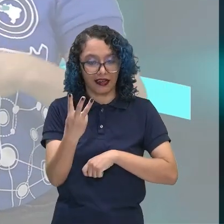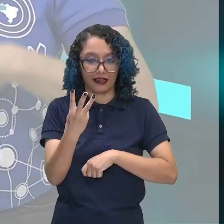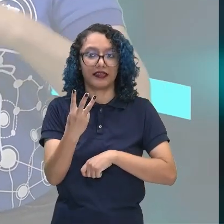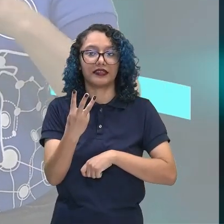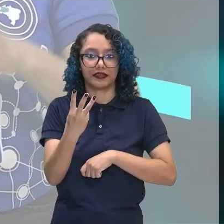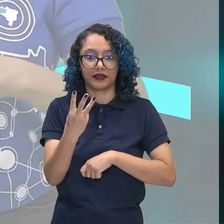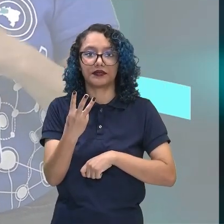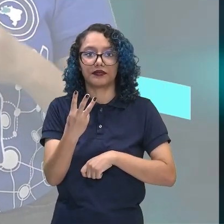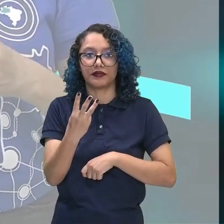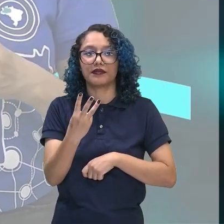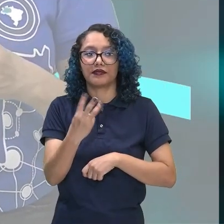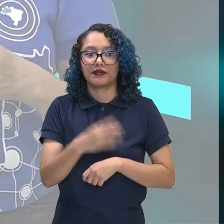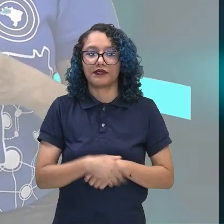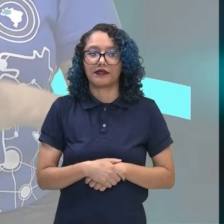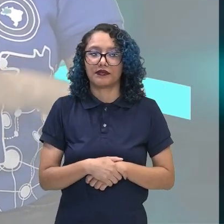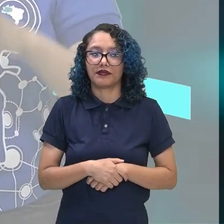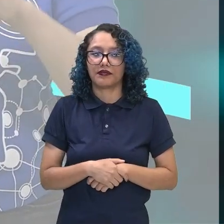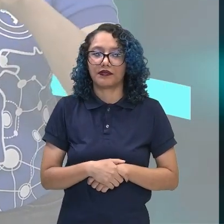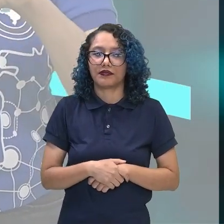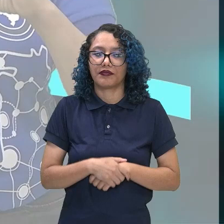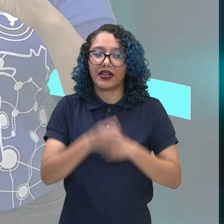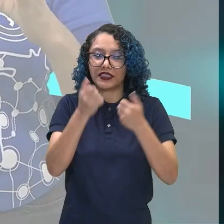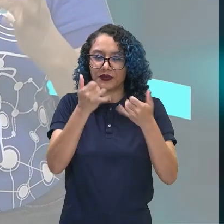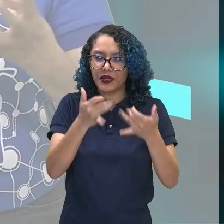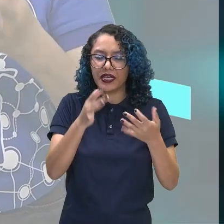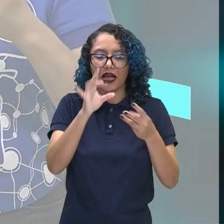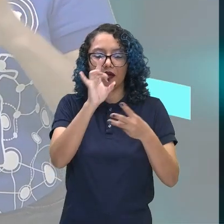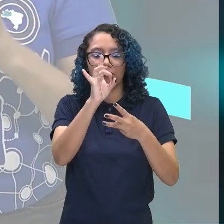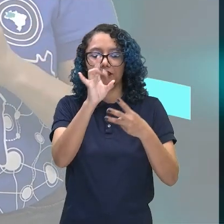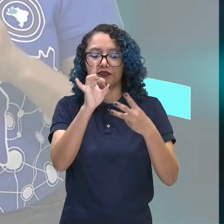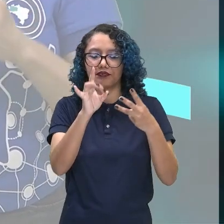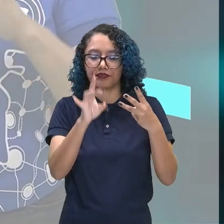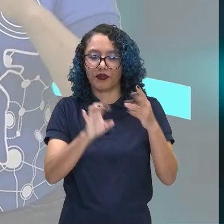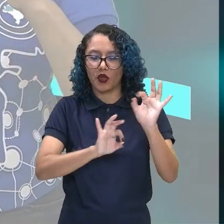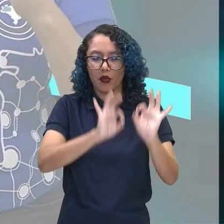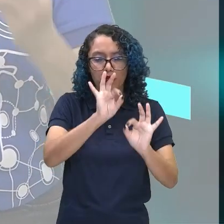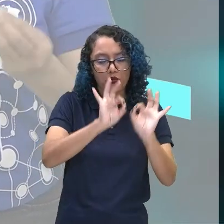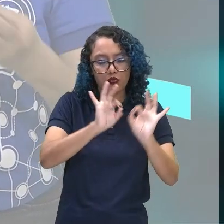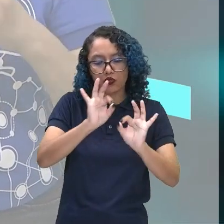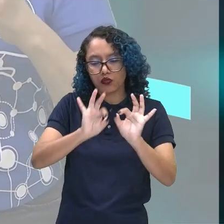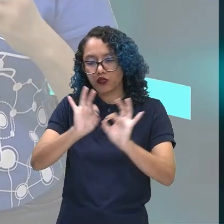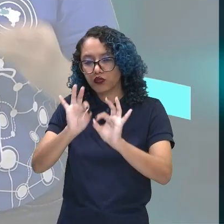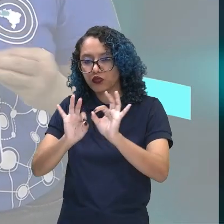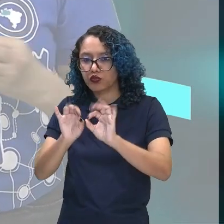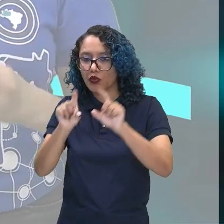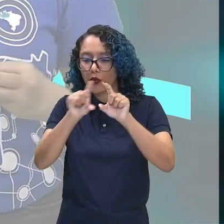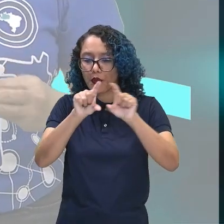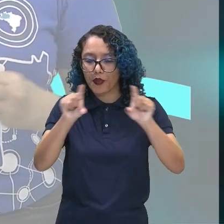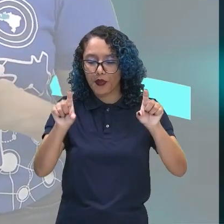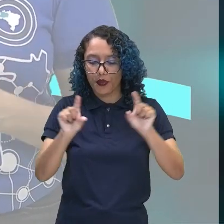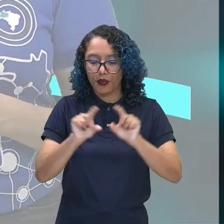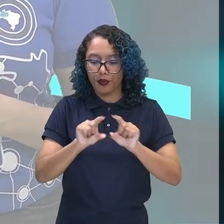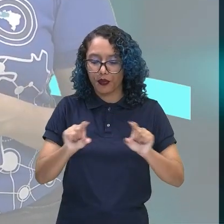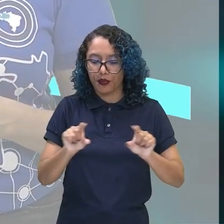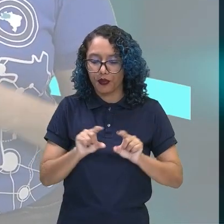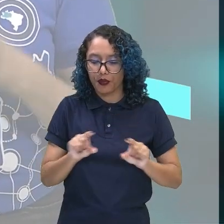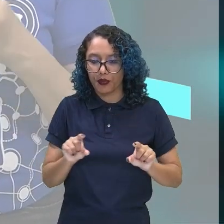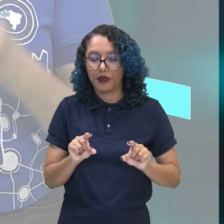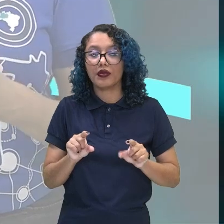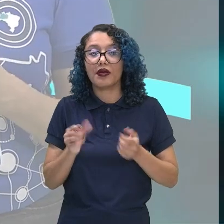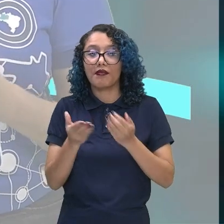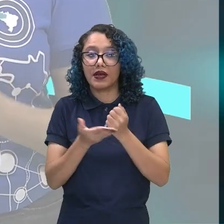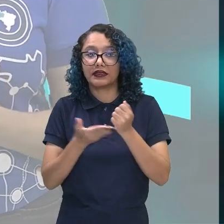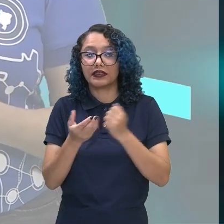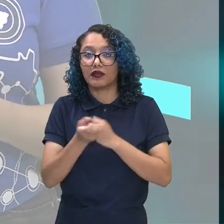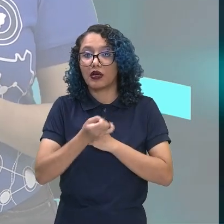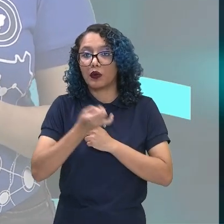aquela mistura de ideias, né? Então, você vai organizando os parágrafos conforme os argumentos que